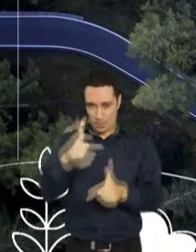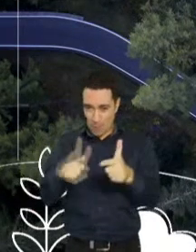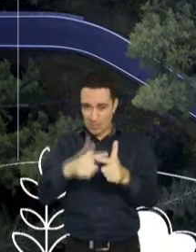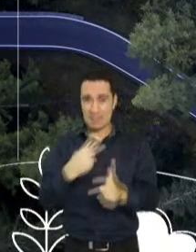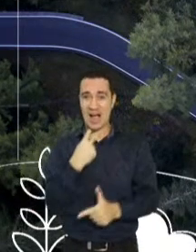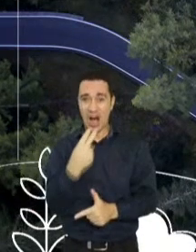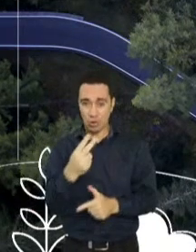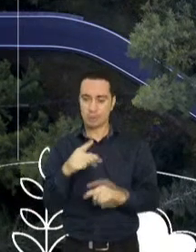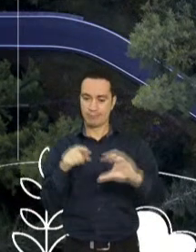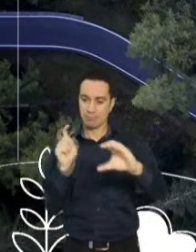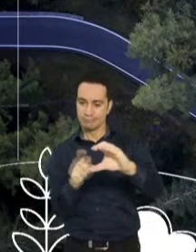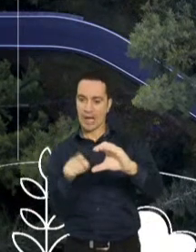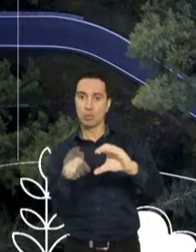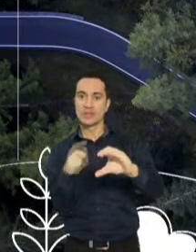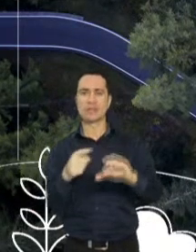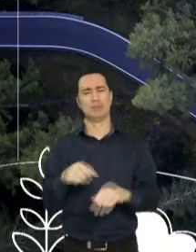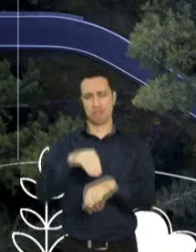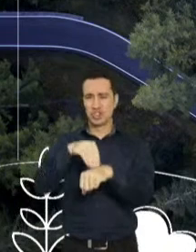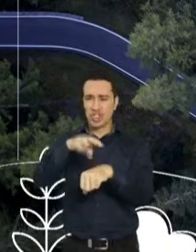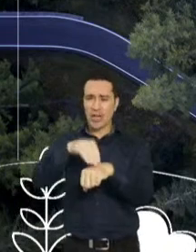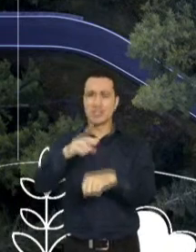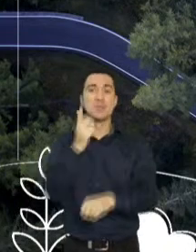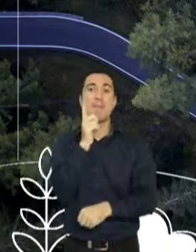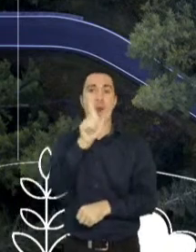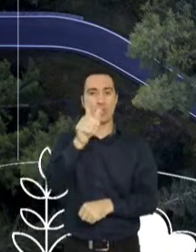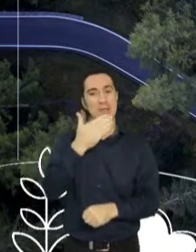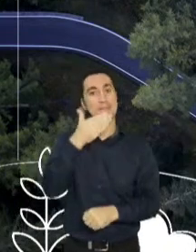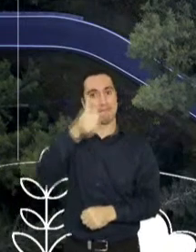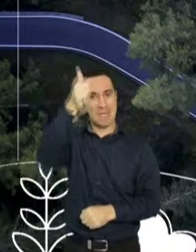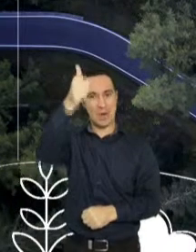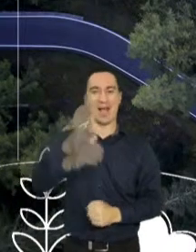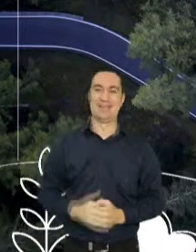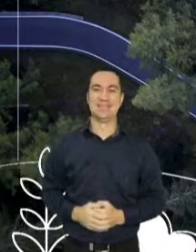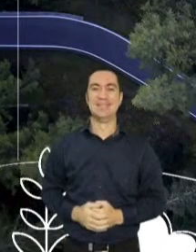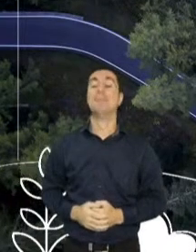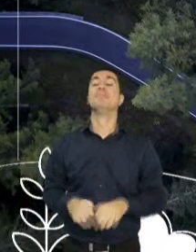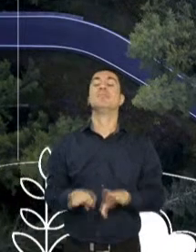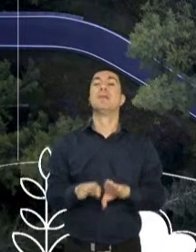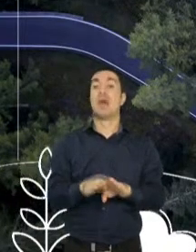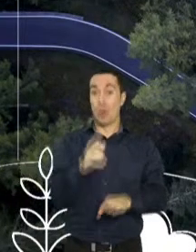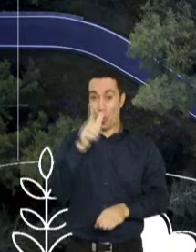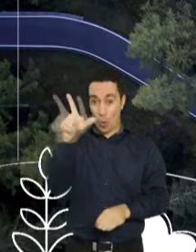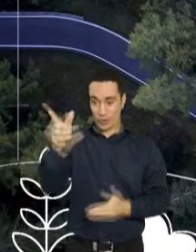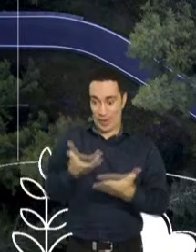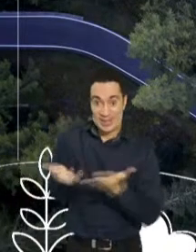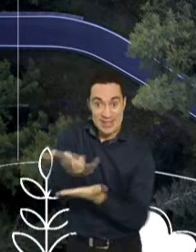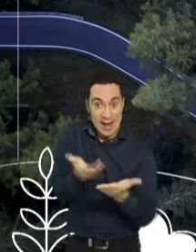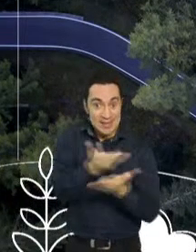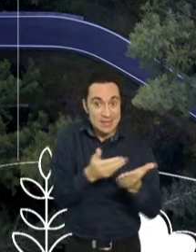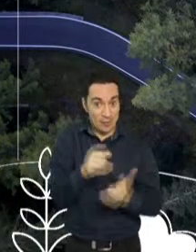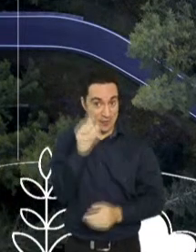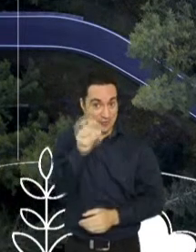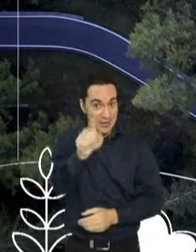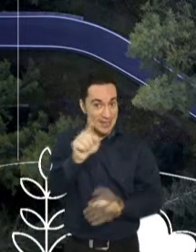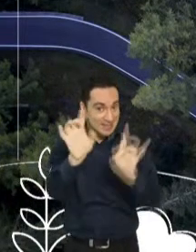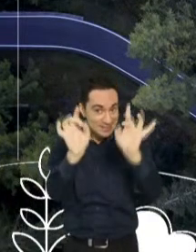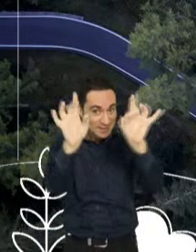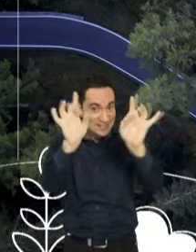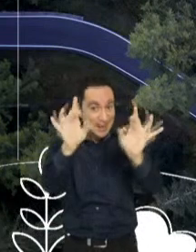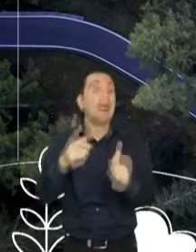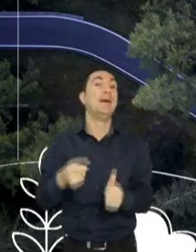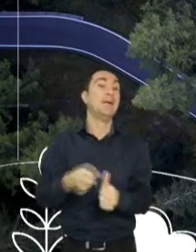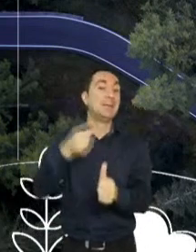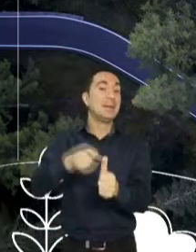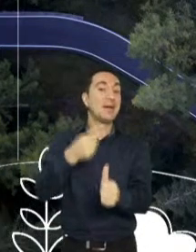atualize o seu browser. Essas duas dicas para a gente começar. E, falando em interação, falando em vocês, o